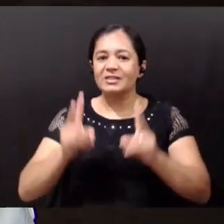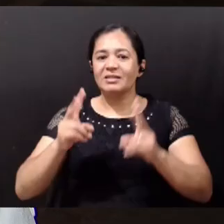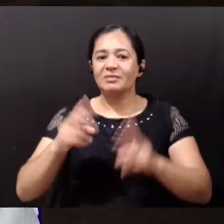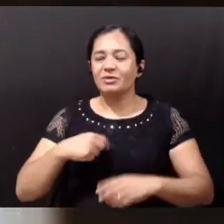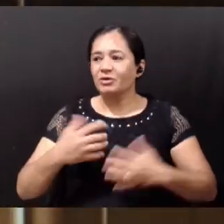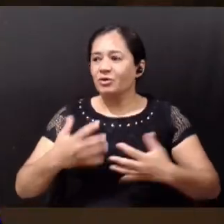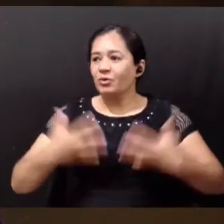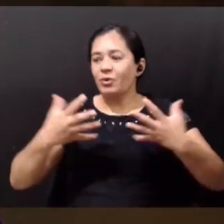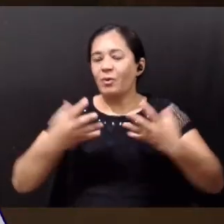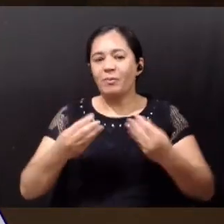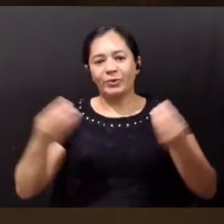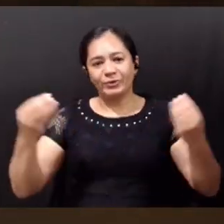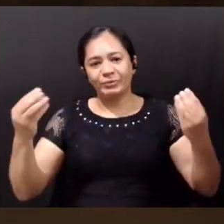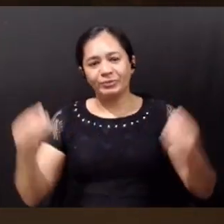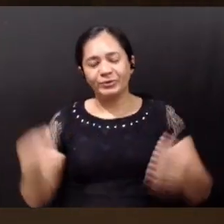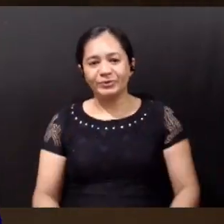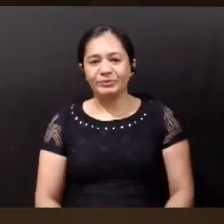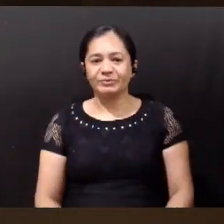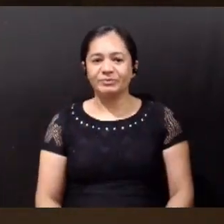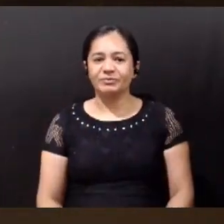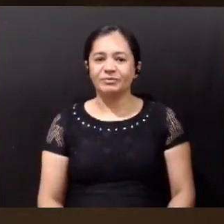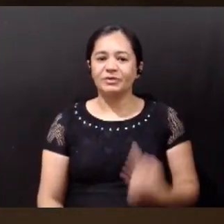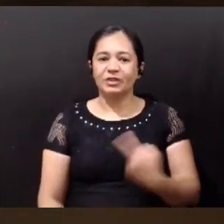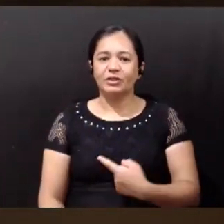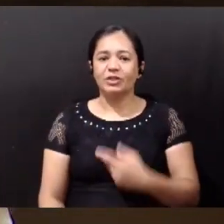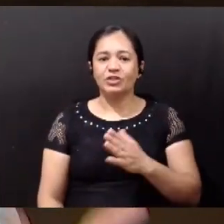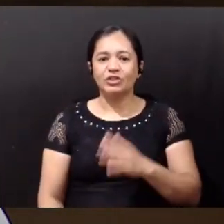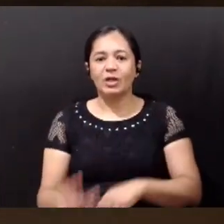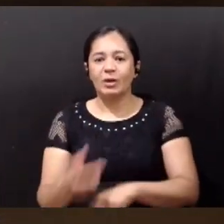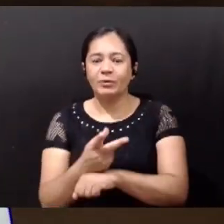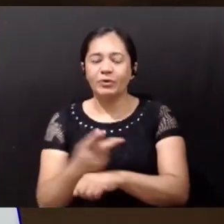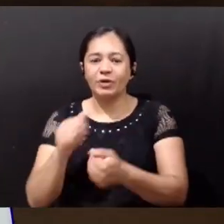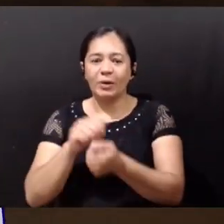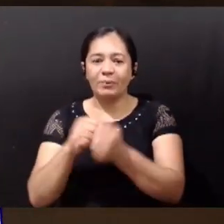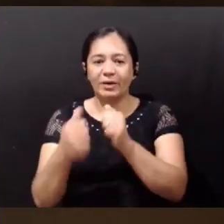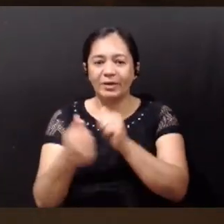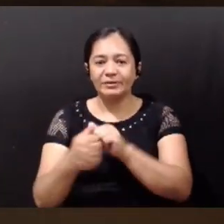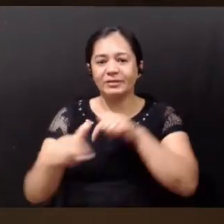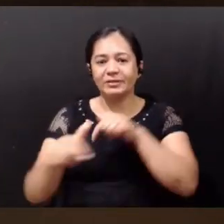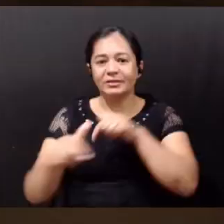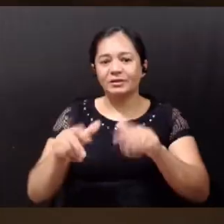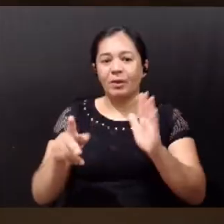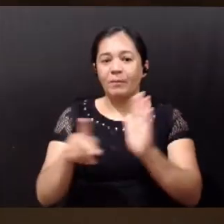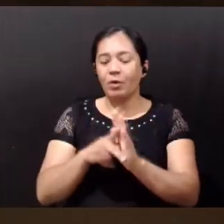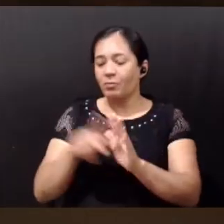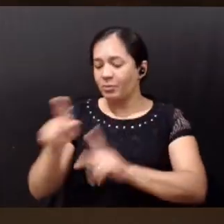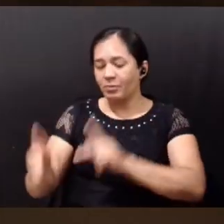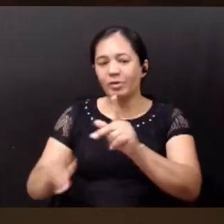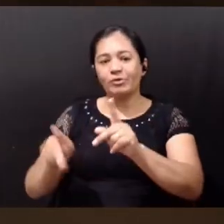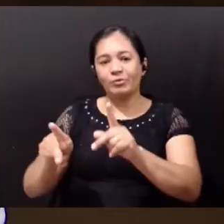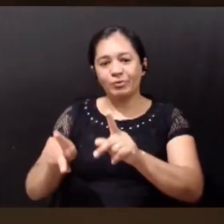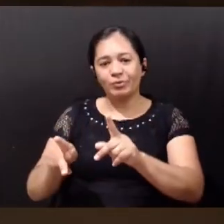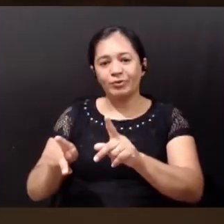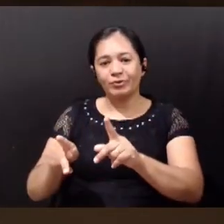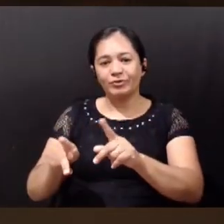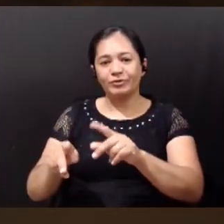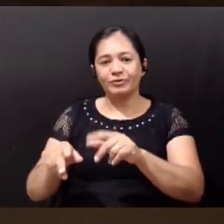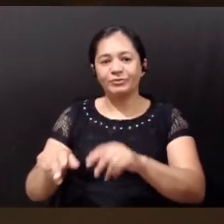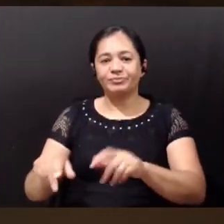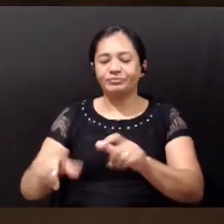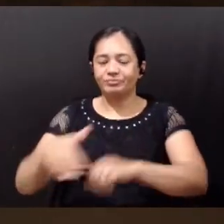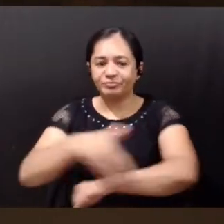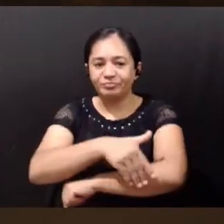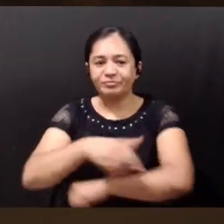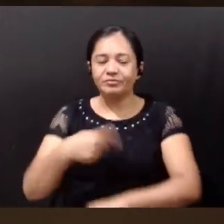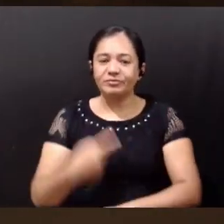muito, muito. A gente tem buscado adaptar esses trabalhos para essa população e realmente quando a gente vai entrar